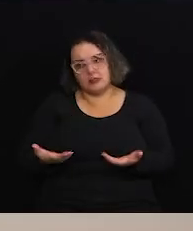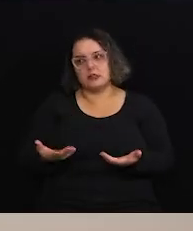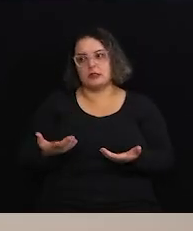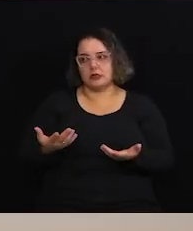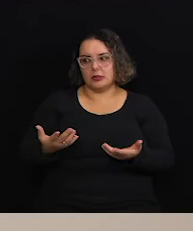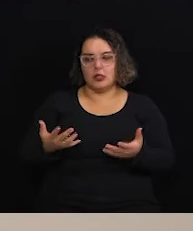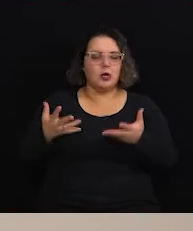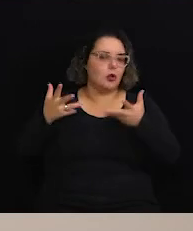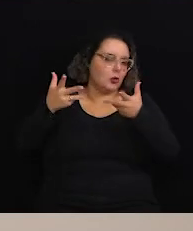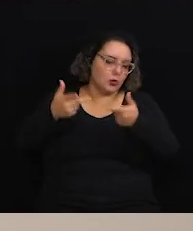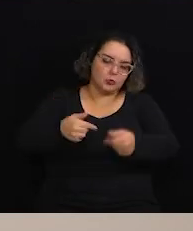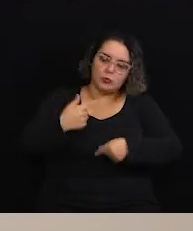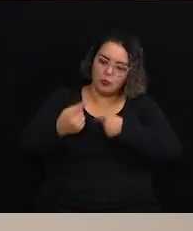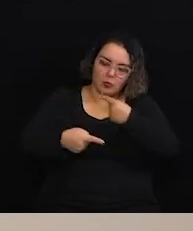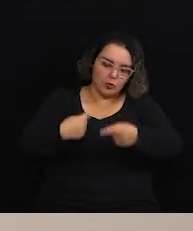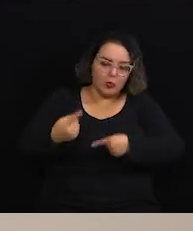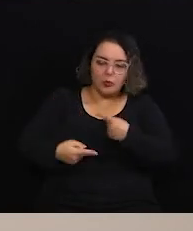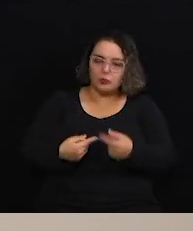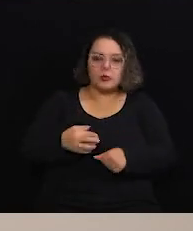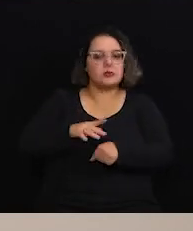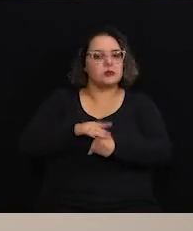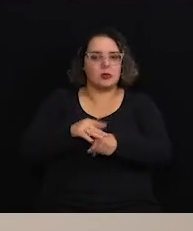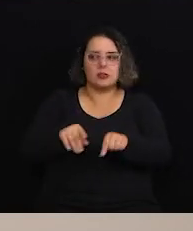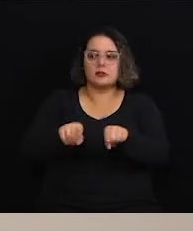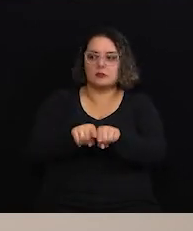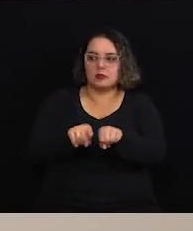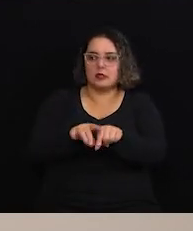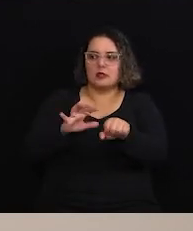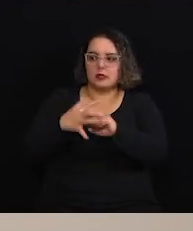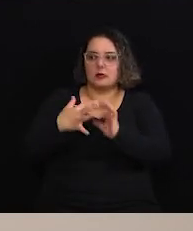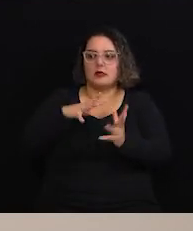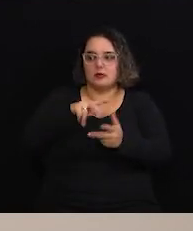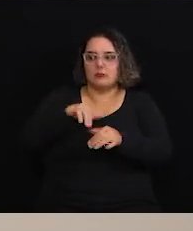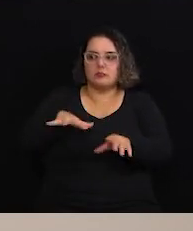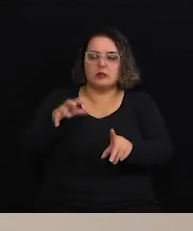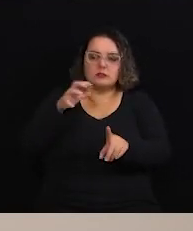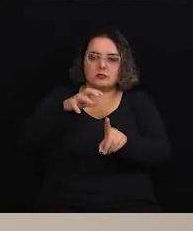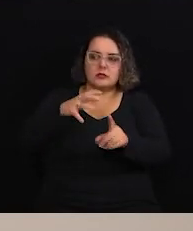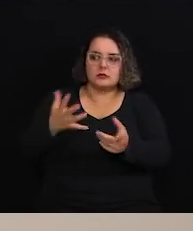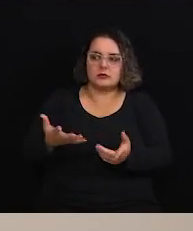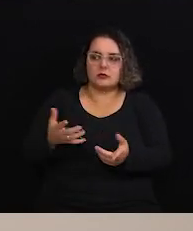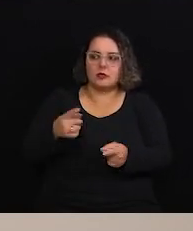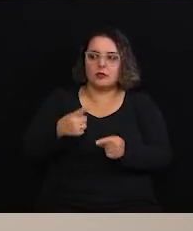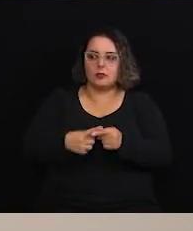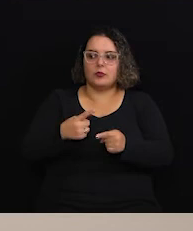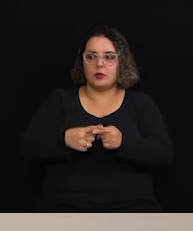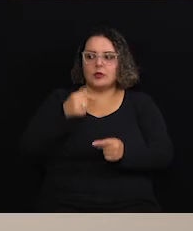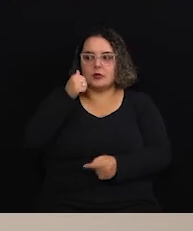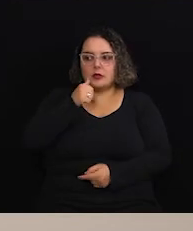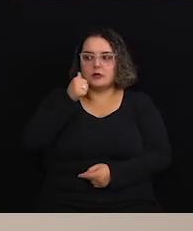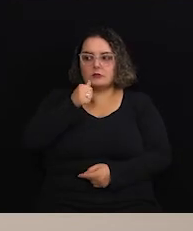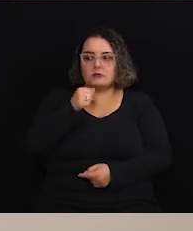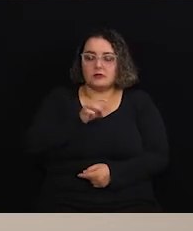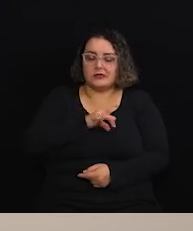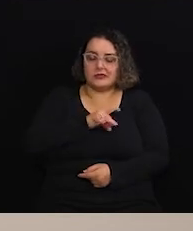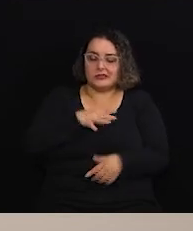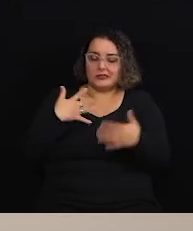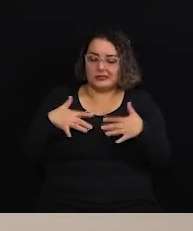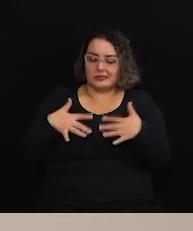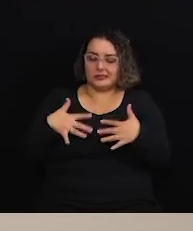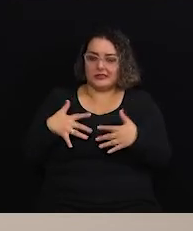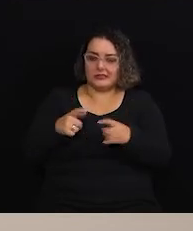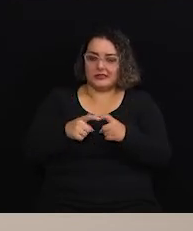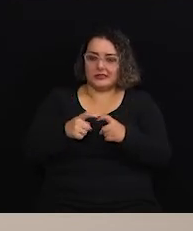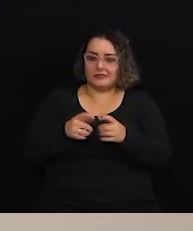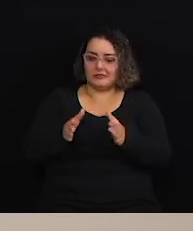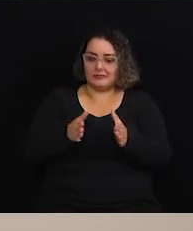assim, como todas as outras doenças, né? A pandemia acabou afetando porque, né, as mulheres ficaram com medo de procurar, né,